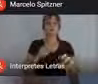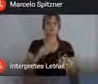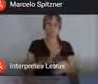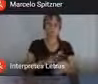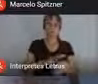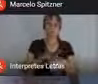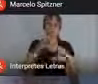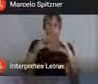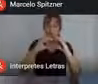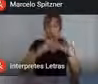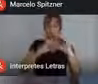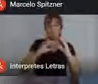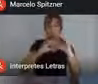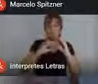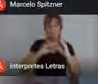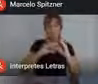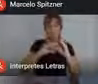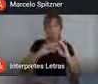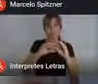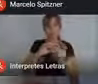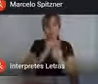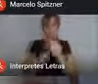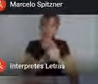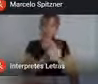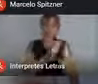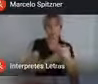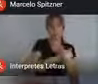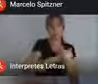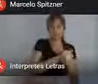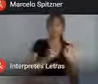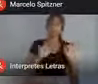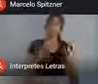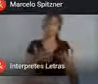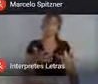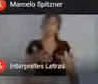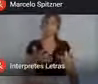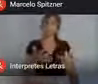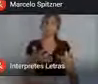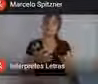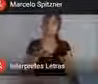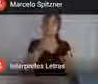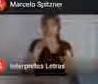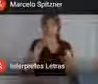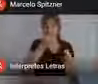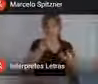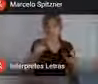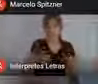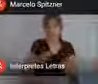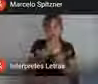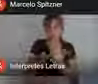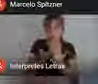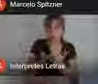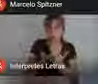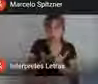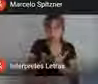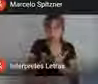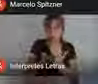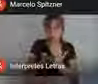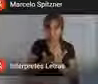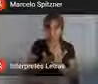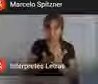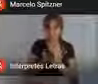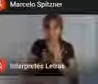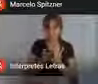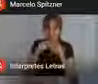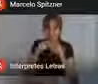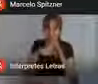E estudando essa diversidade linguística, a língua em vivo, quando você faz estudo geolinguístico, você vai a campo, você